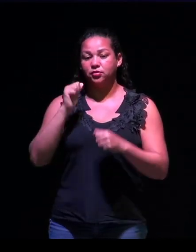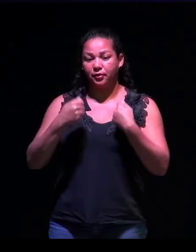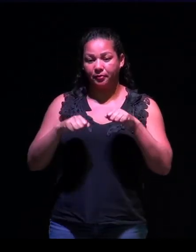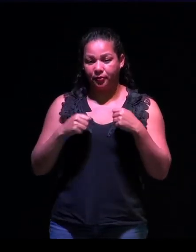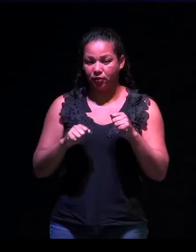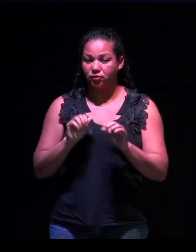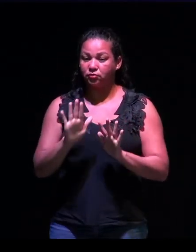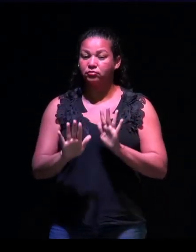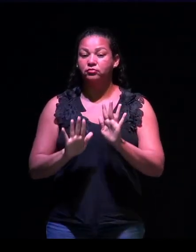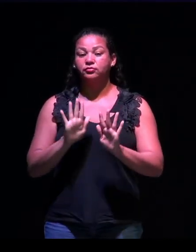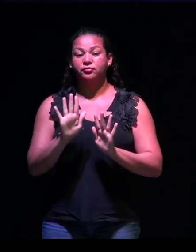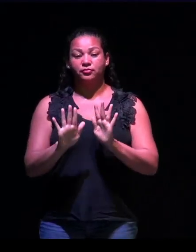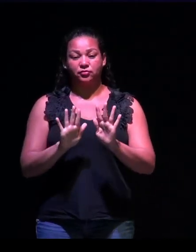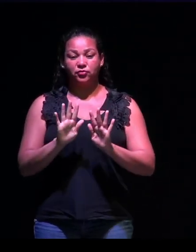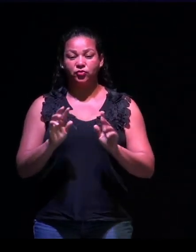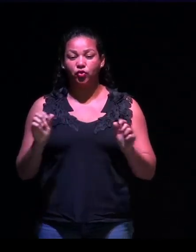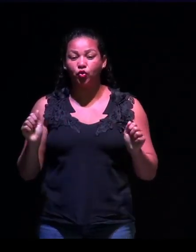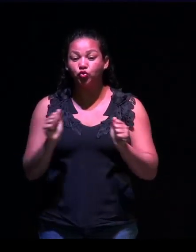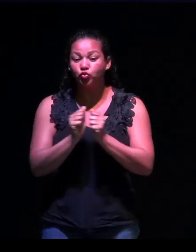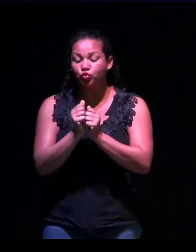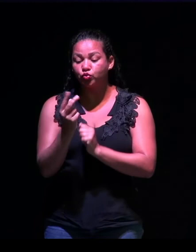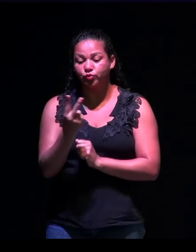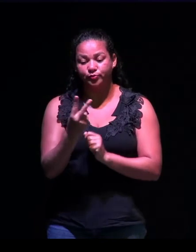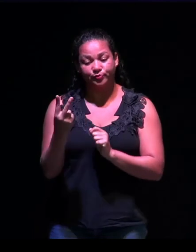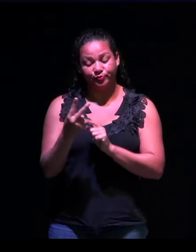duas coisas andam juntas. Agora,